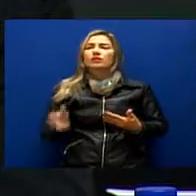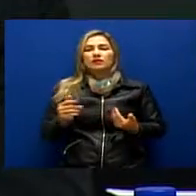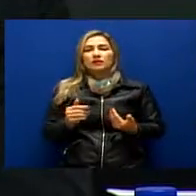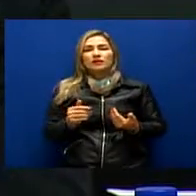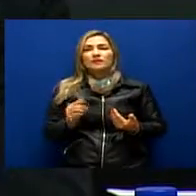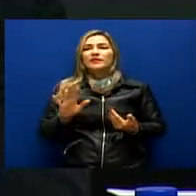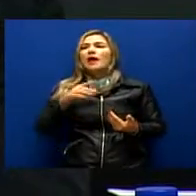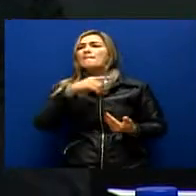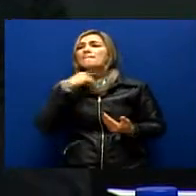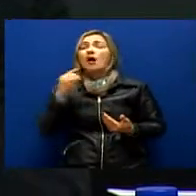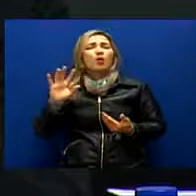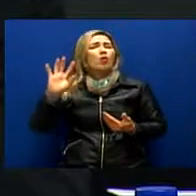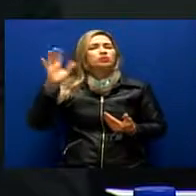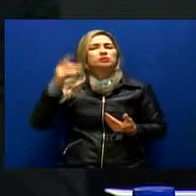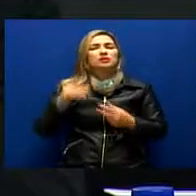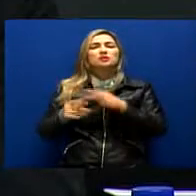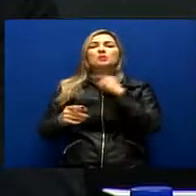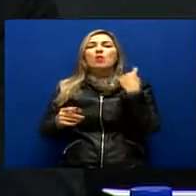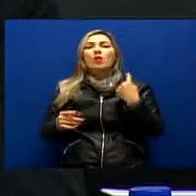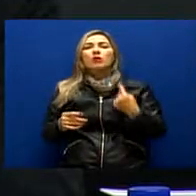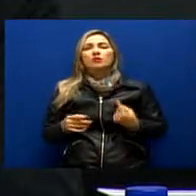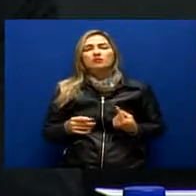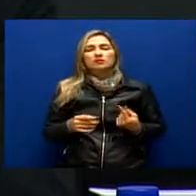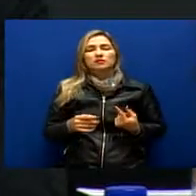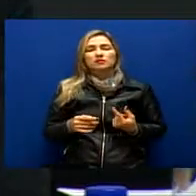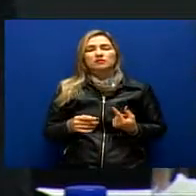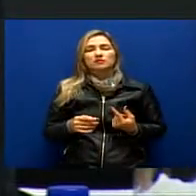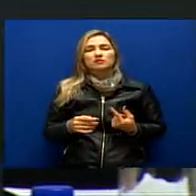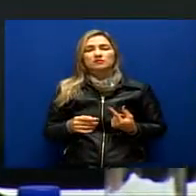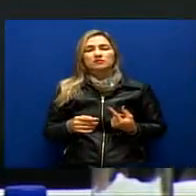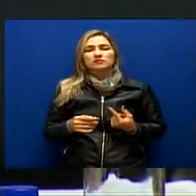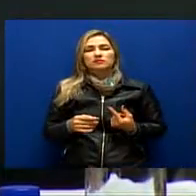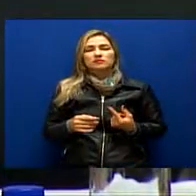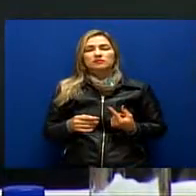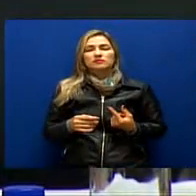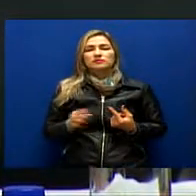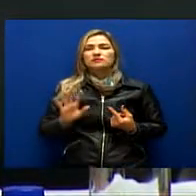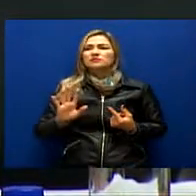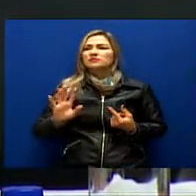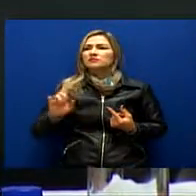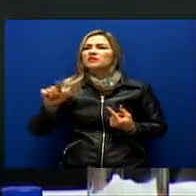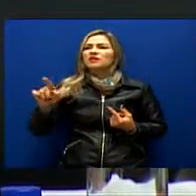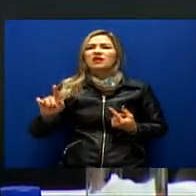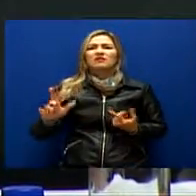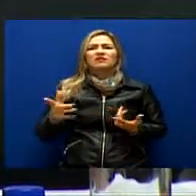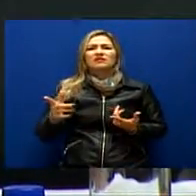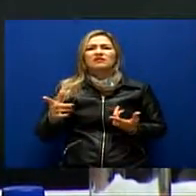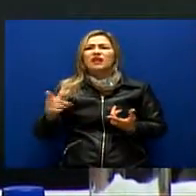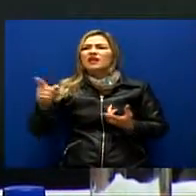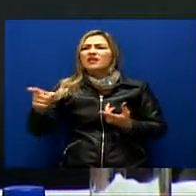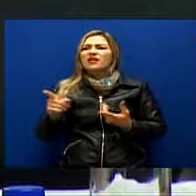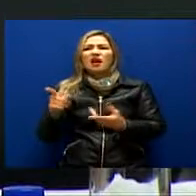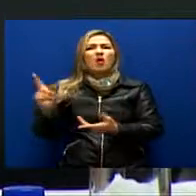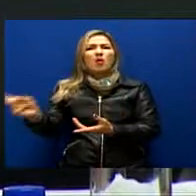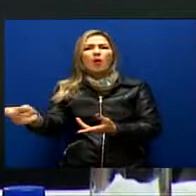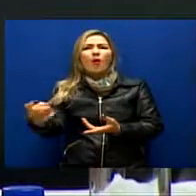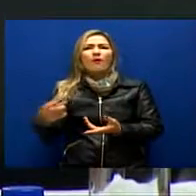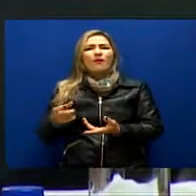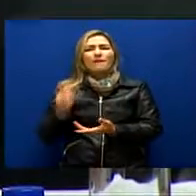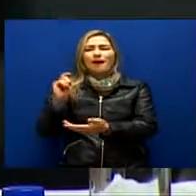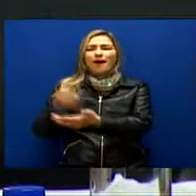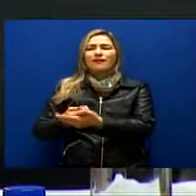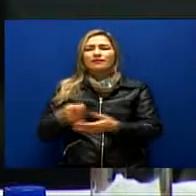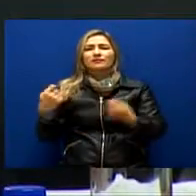entra no velório gratuito, já ia entrar... E ter que pagar, Luiz Santos, o translado, pagar o tratamento do